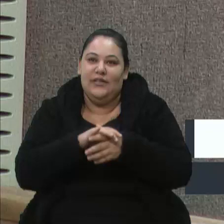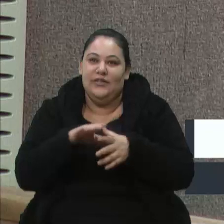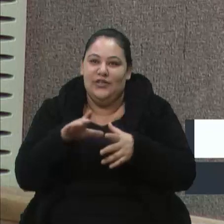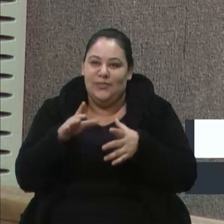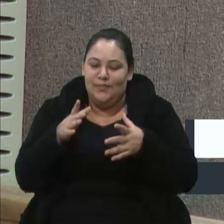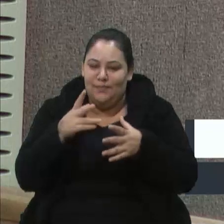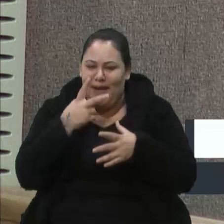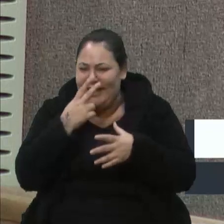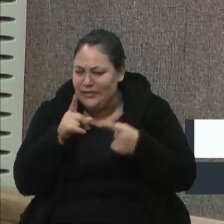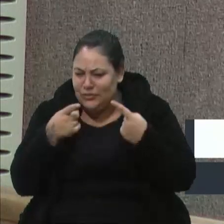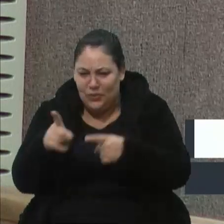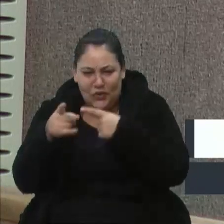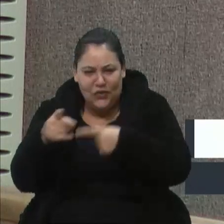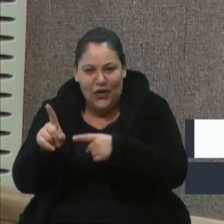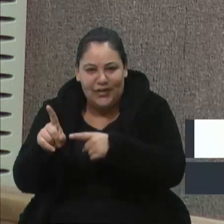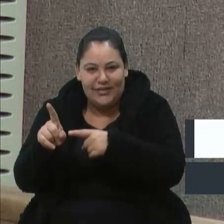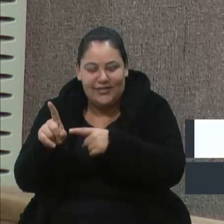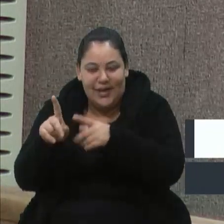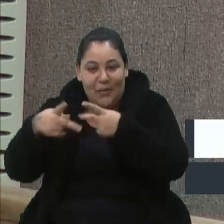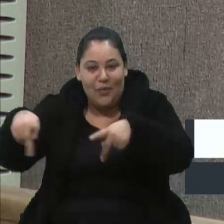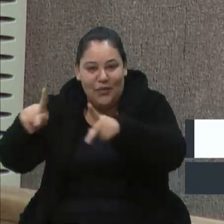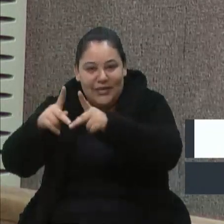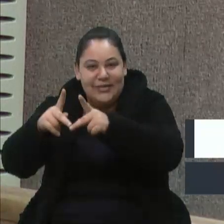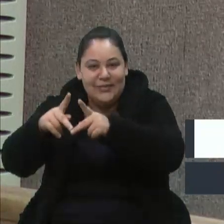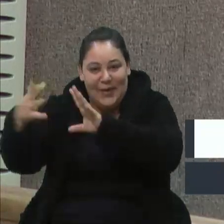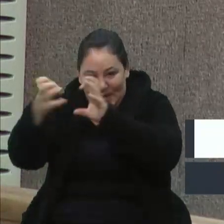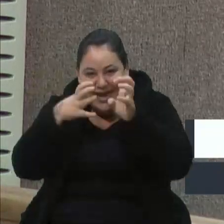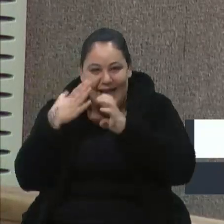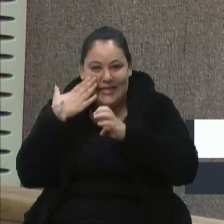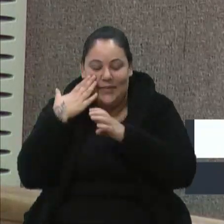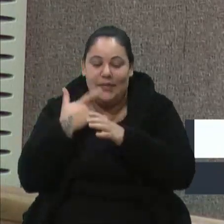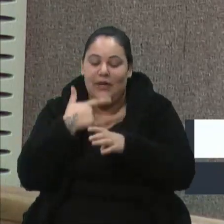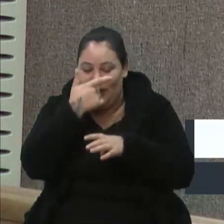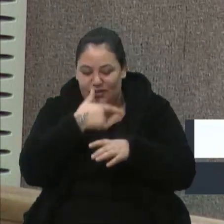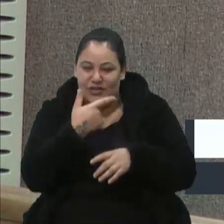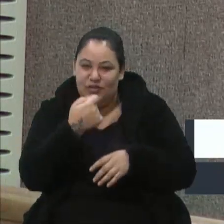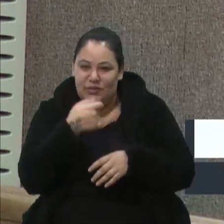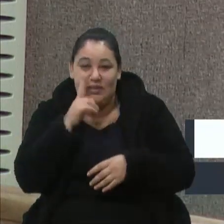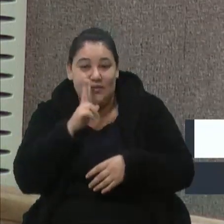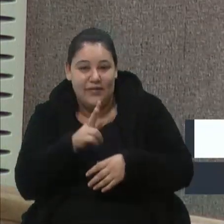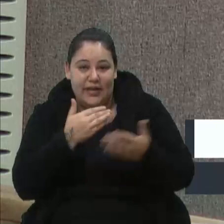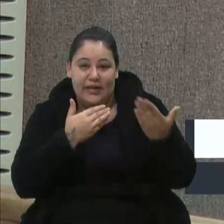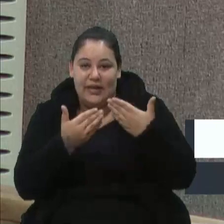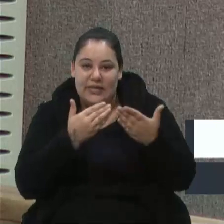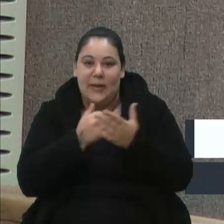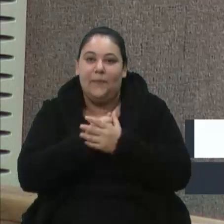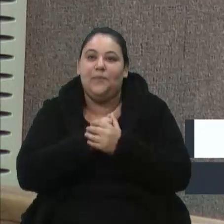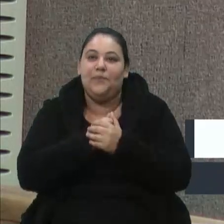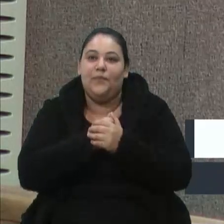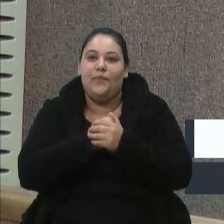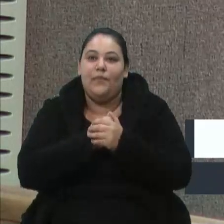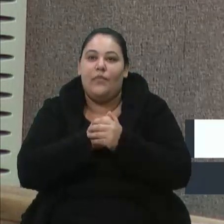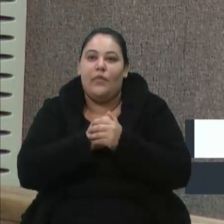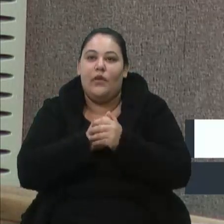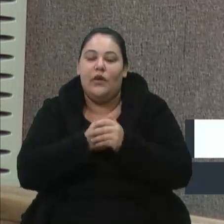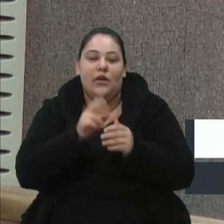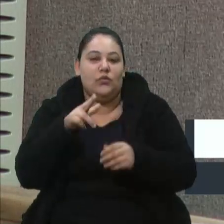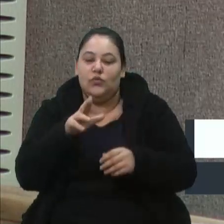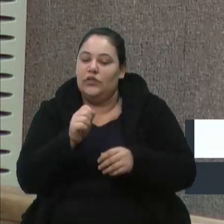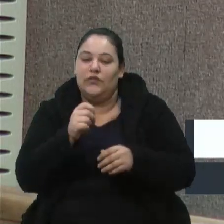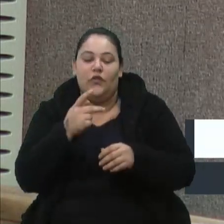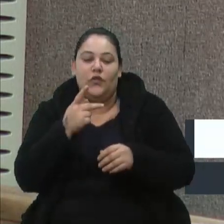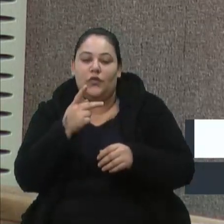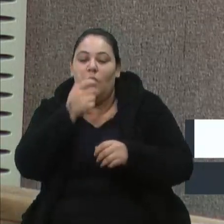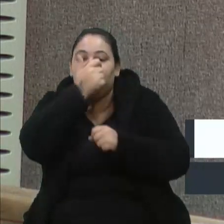né? Então, eu acho que isso aí a gente tem que rever, né? De forma nenhuma eu peço para encher o auditório aqui para xingar vereador